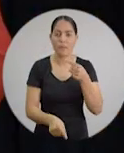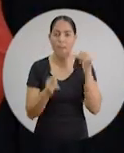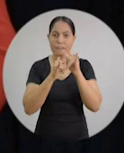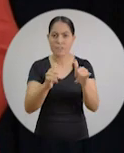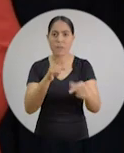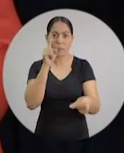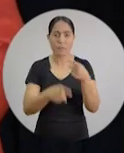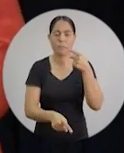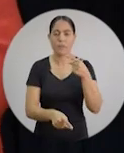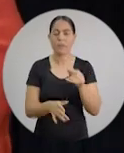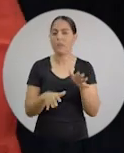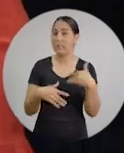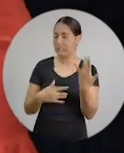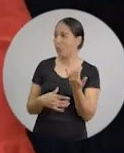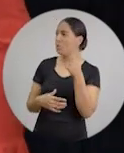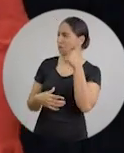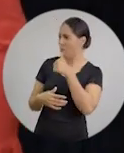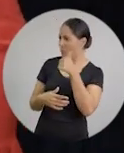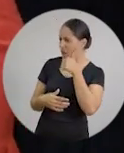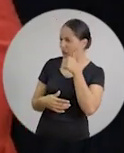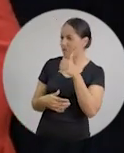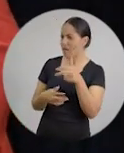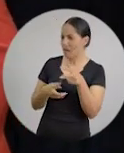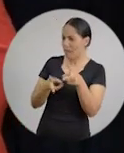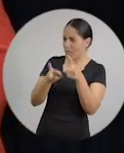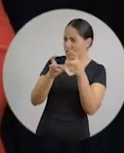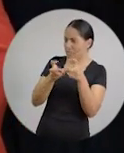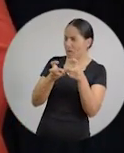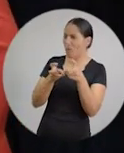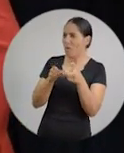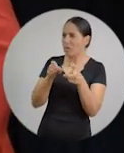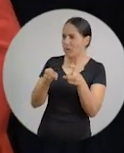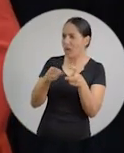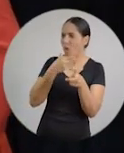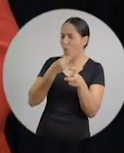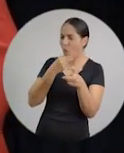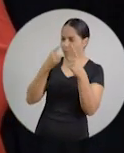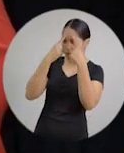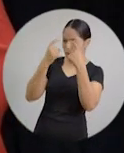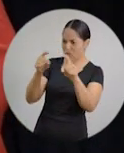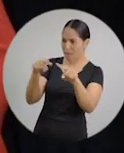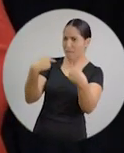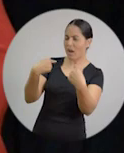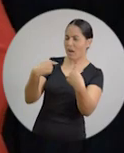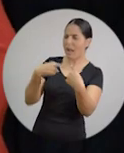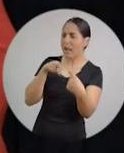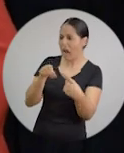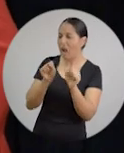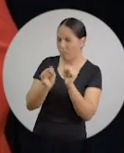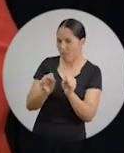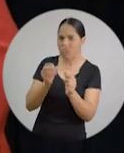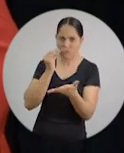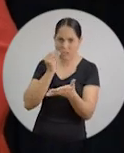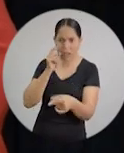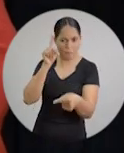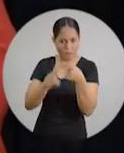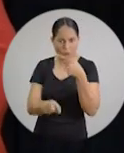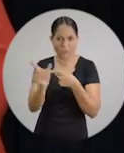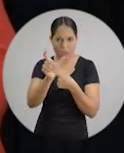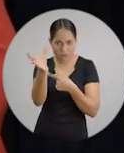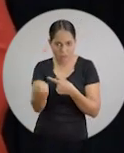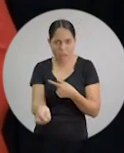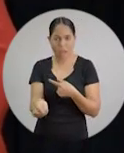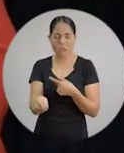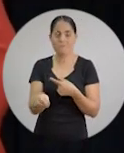ou seja, se uma mulher viu ali seu agressor que passou no exame de ordem, ela pode tentar impugnar, então,